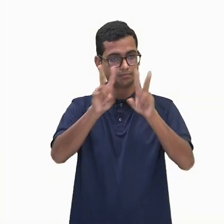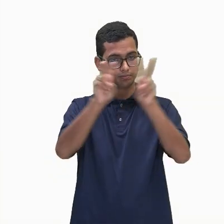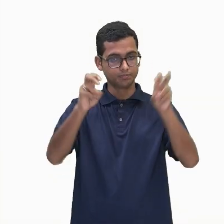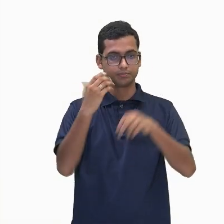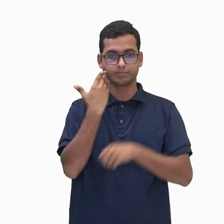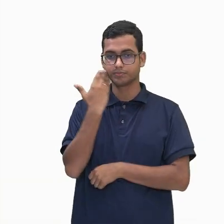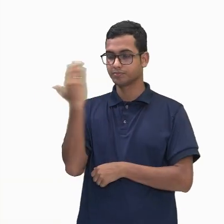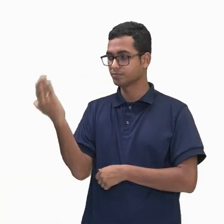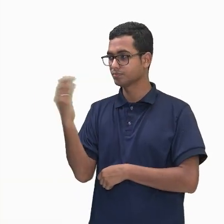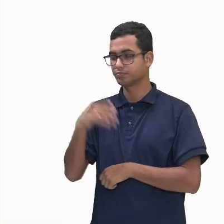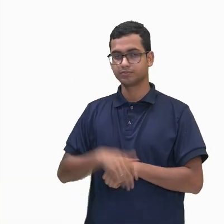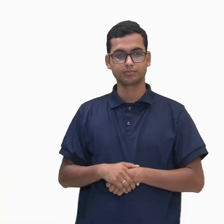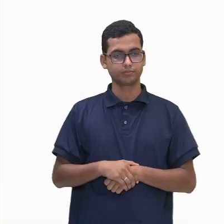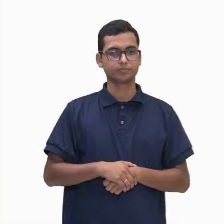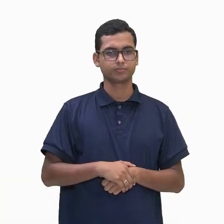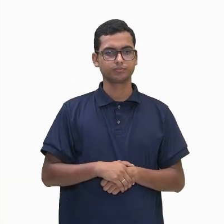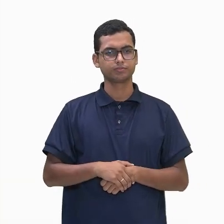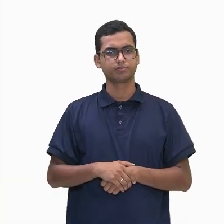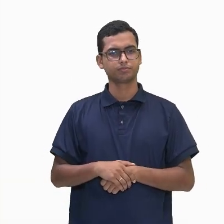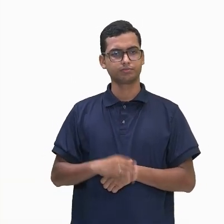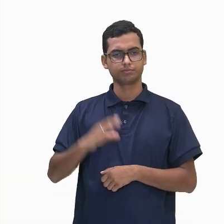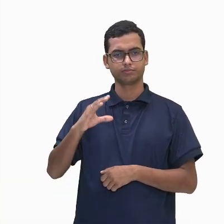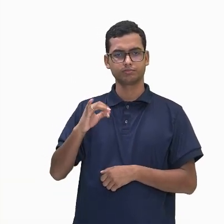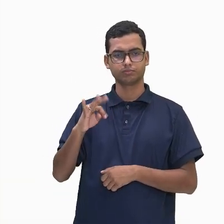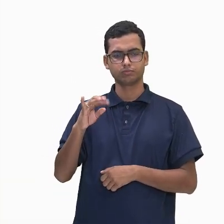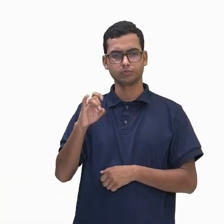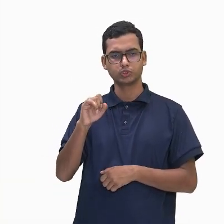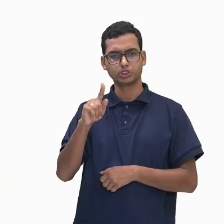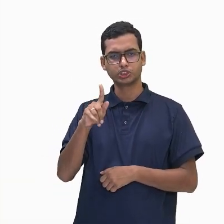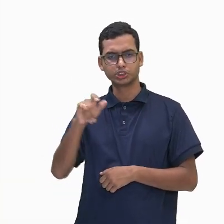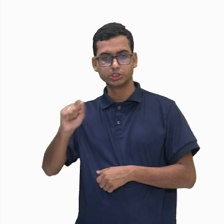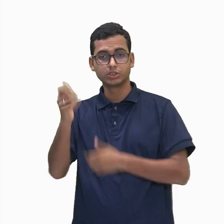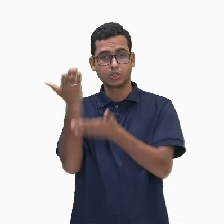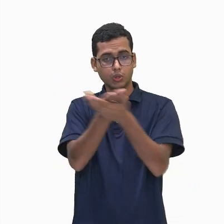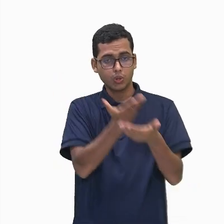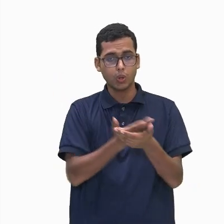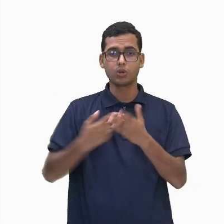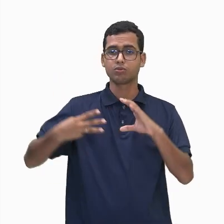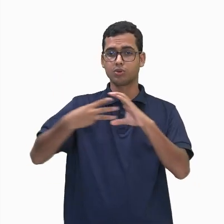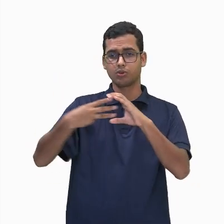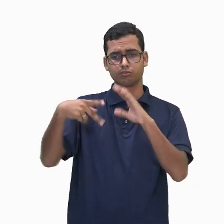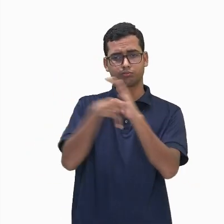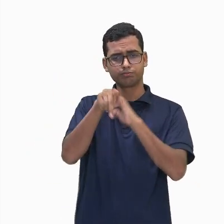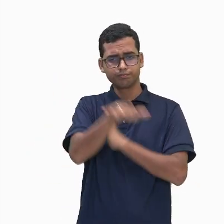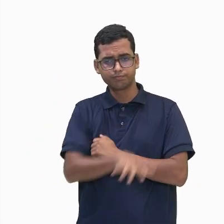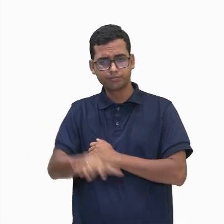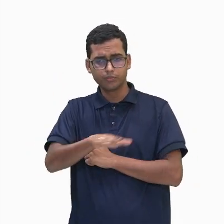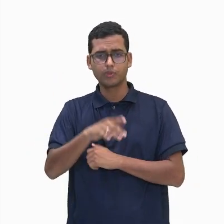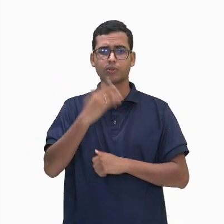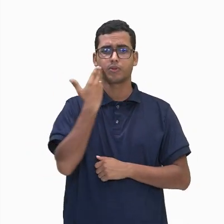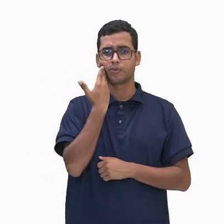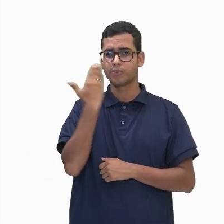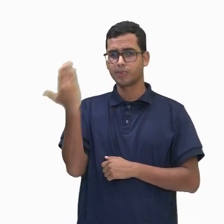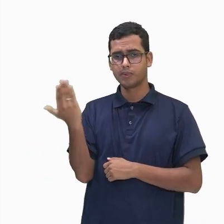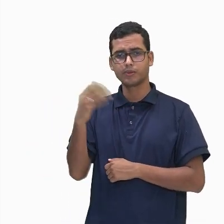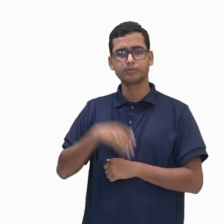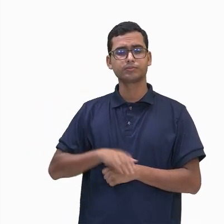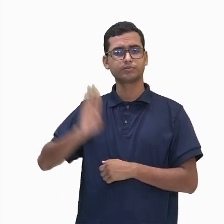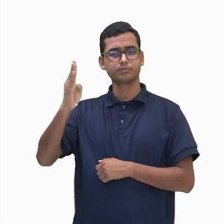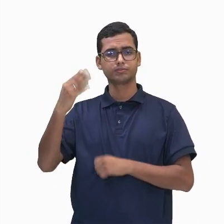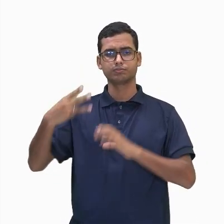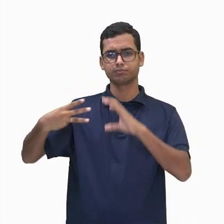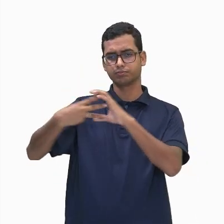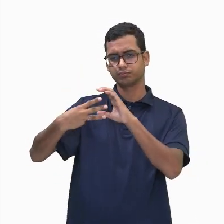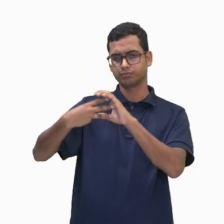temos aí sobre a citologia, que é uma das áreas de estudo da biologia. Também é conhecida como biologia